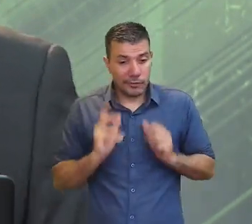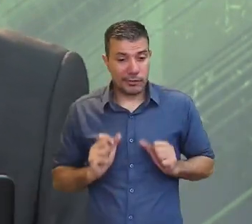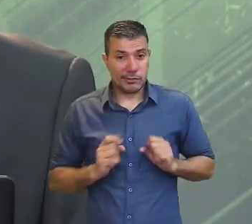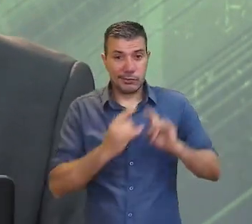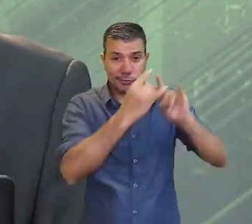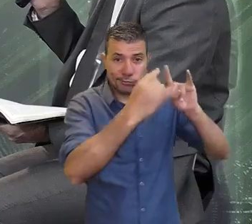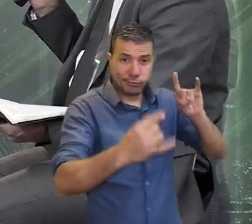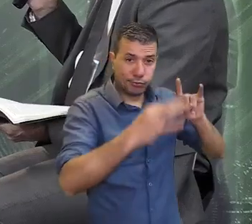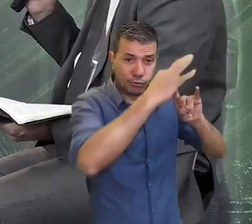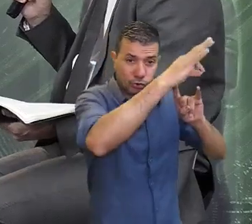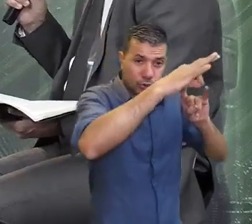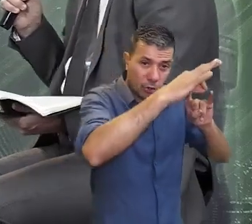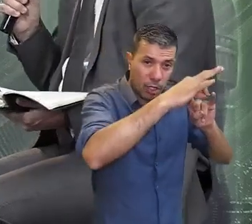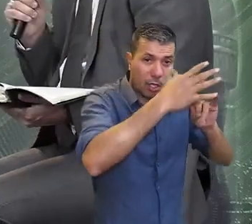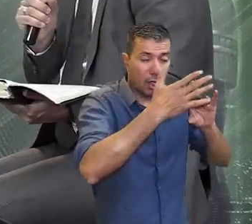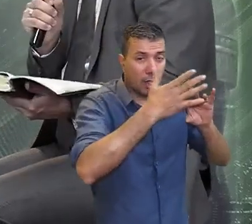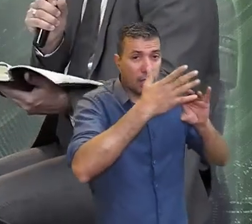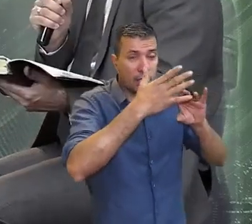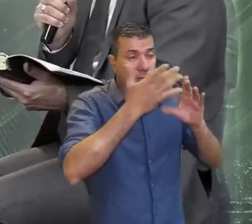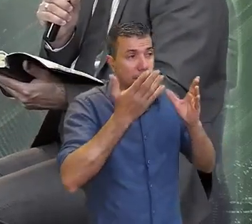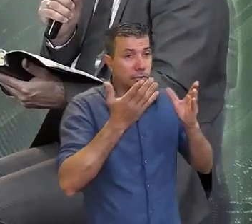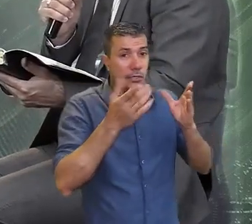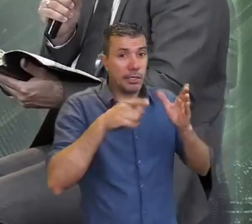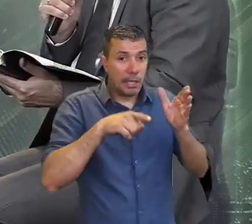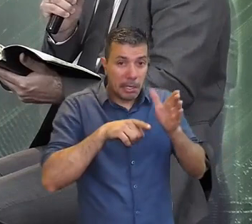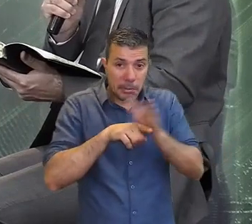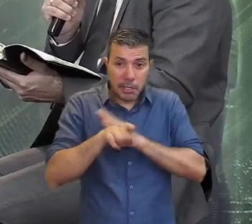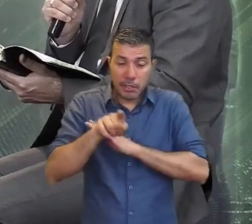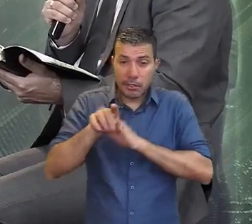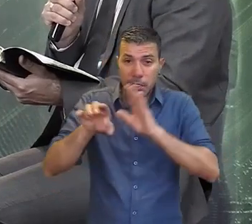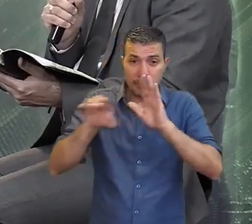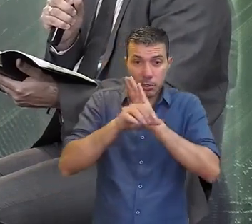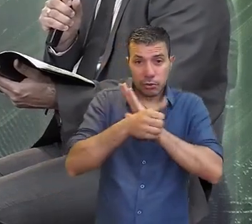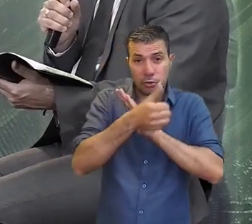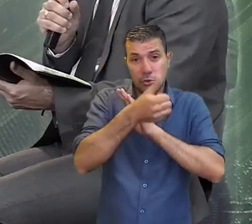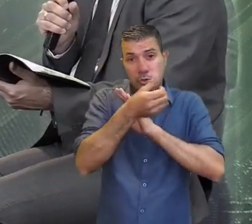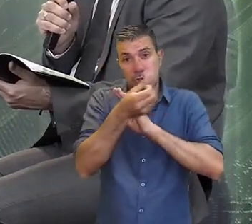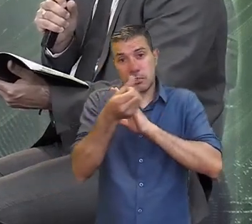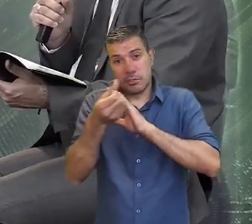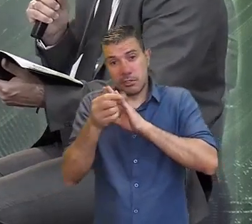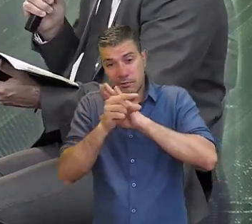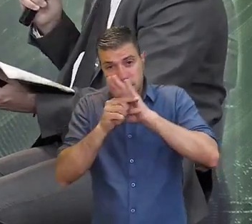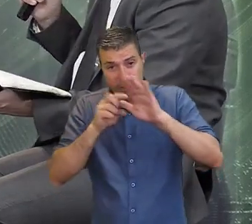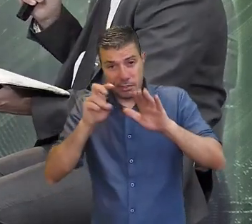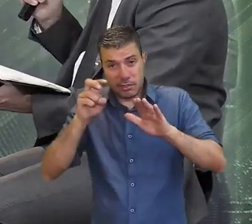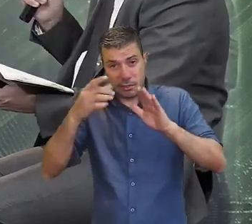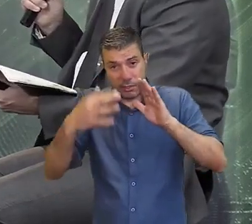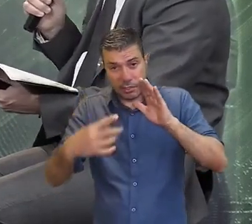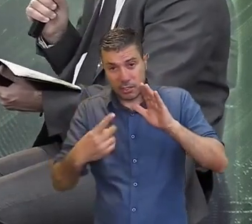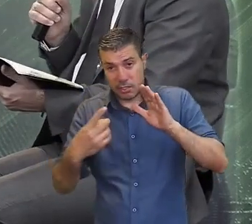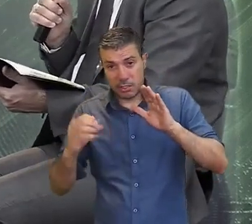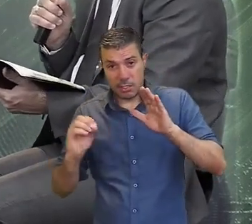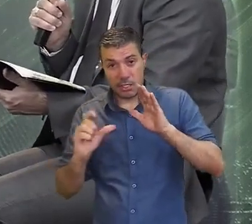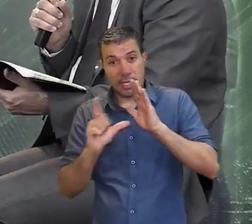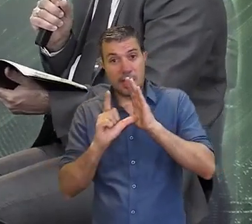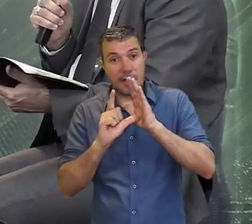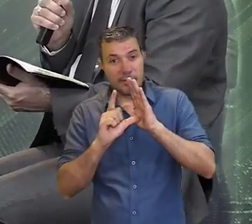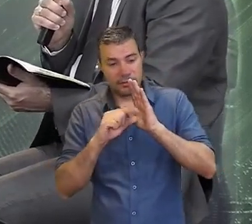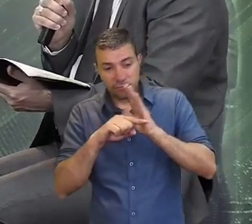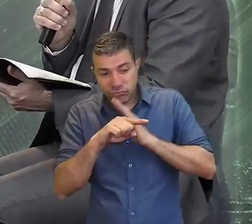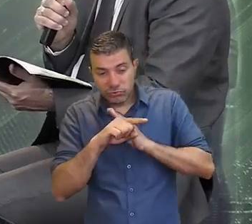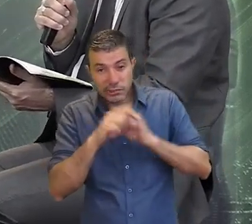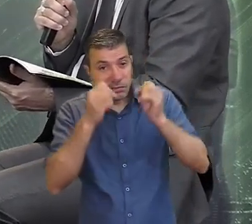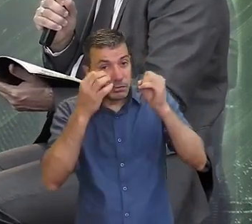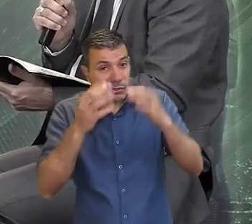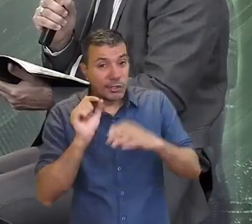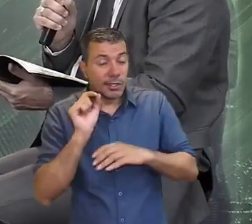santuário? Respondendo a essa pergunta, pastor, aqui no capítulo 16, versículos 5 até o 10 de Levíticos, nos